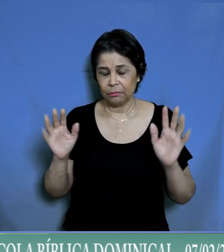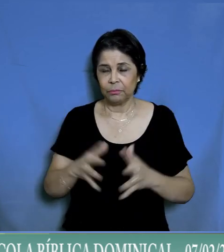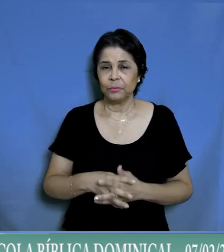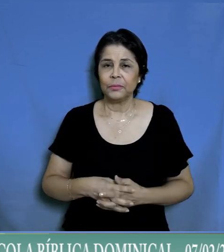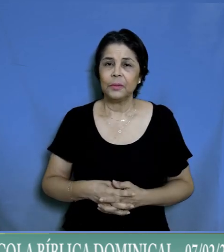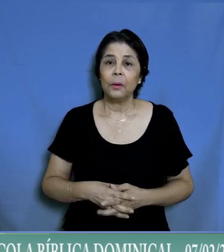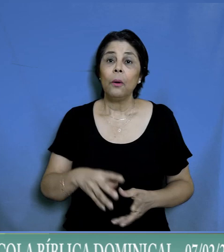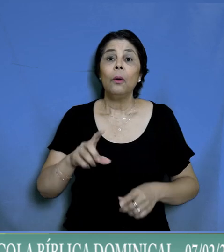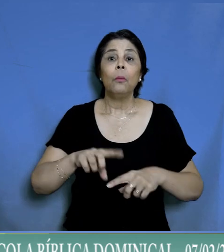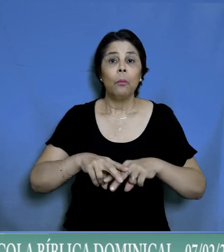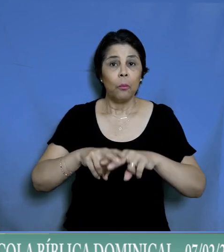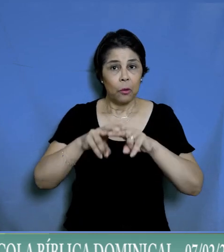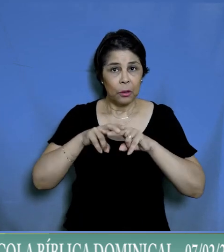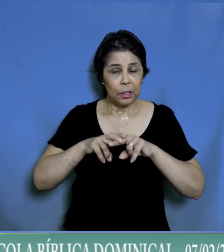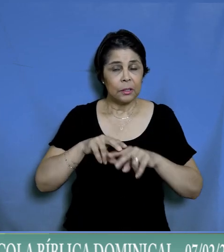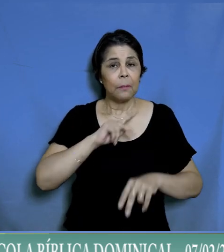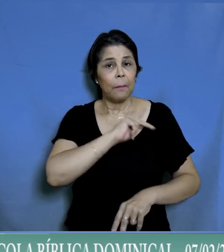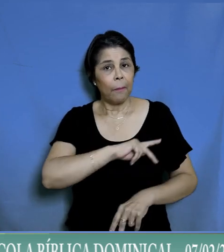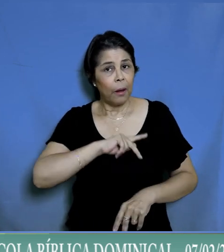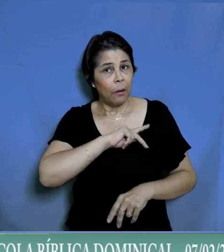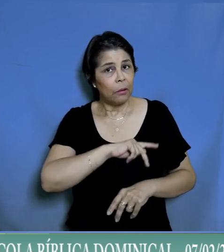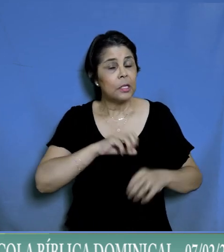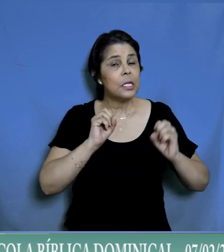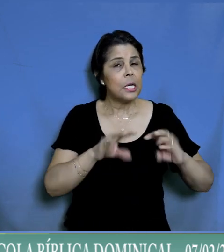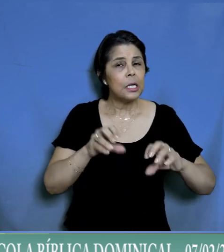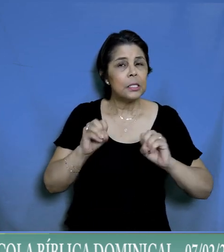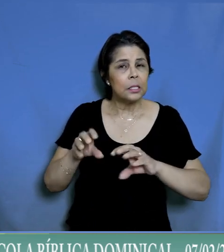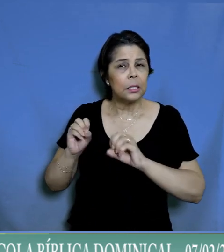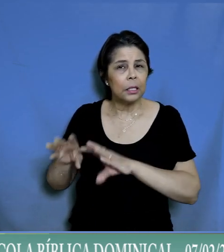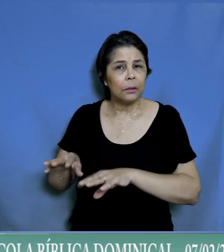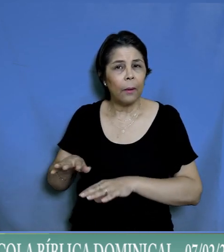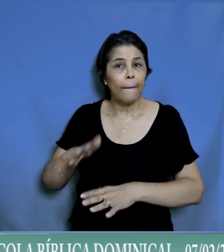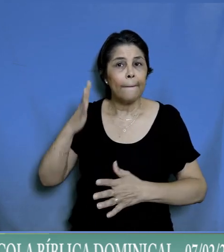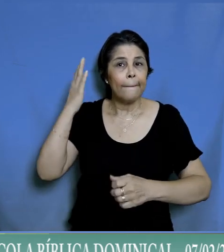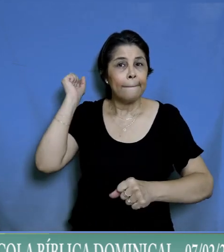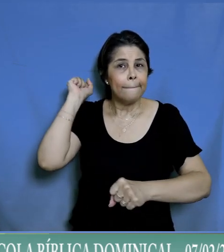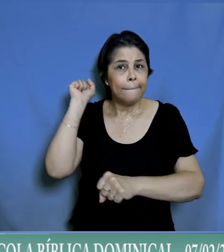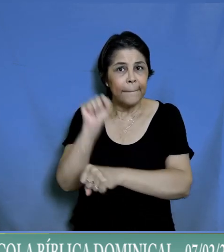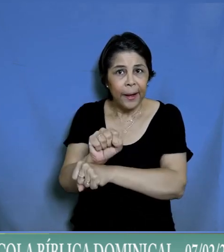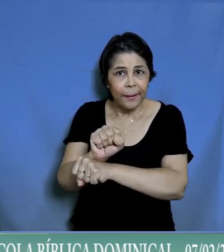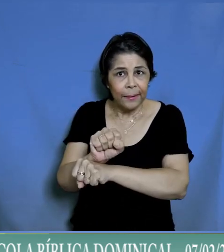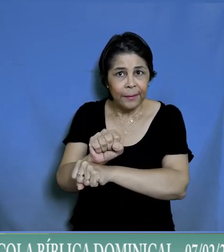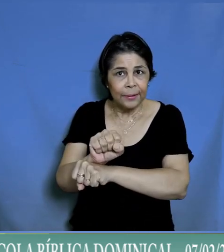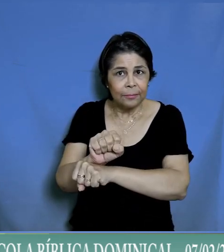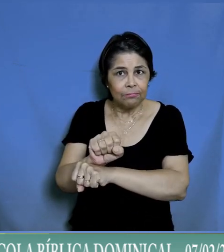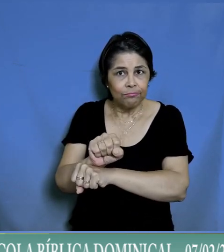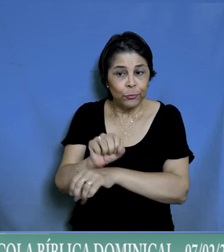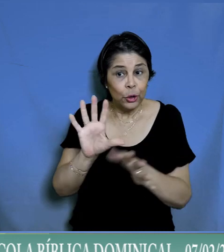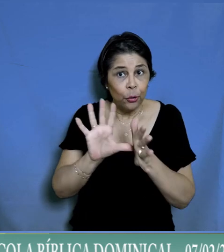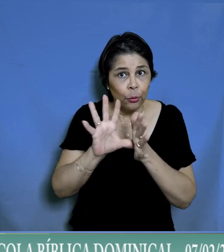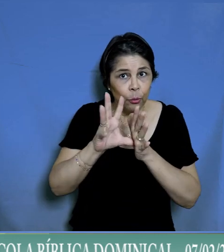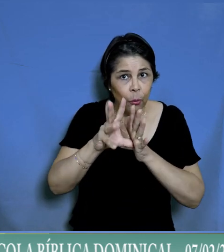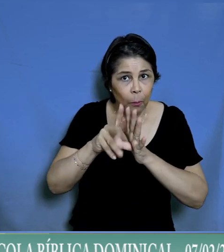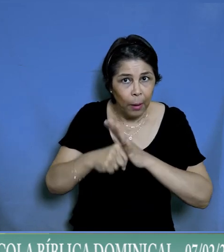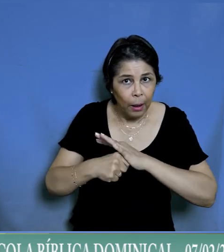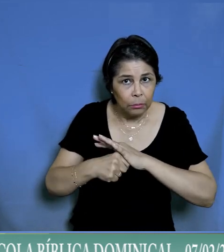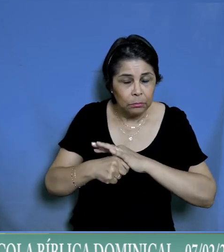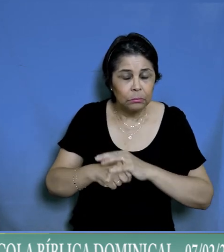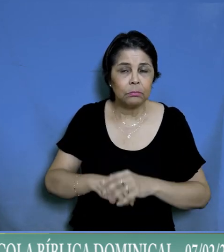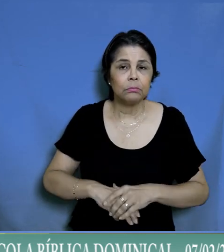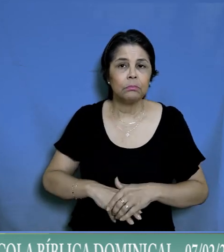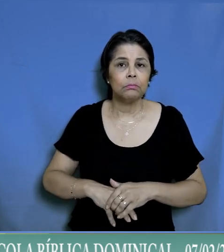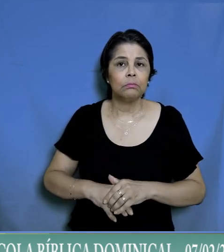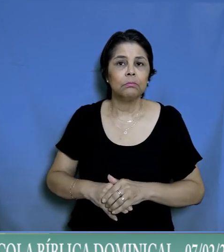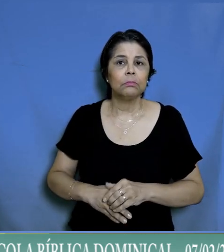o máximo e doar o máximo. Trabalhar o máximo, economizar o máximo e doar o máximo. Paulo